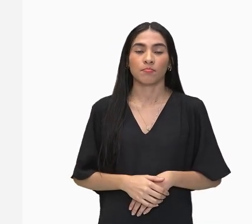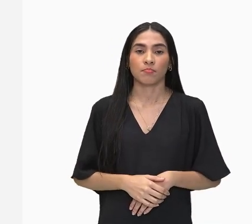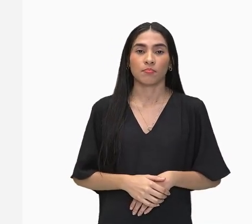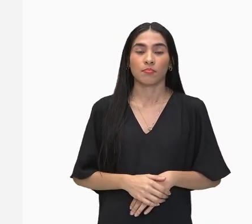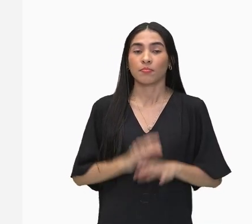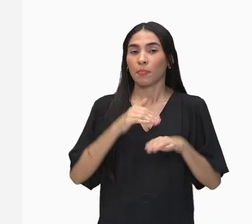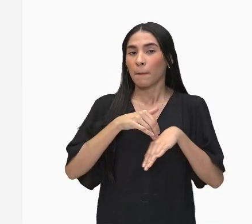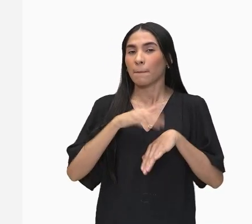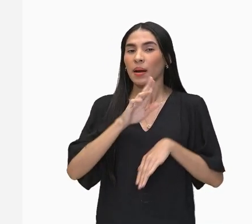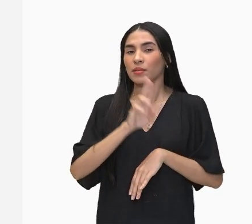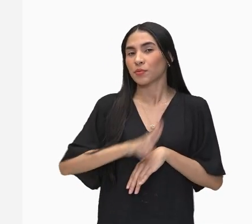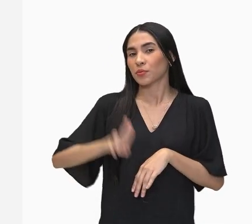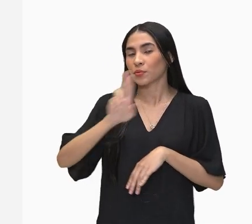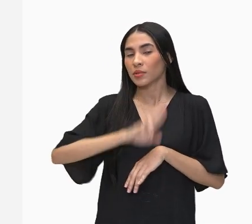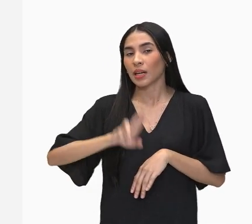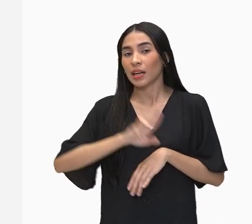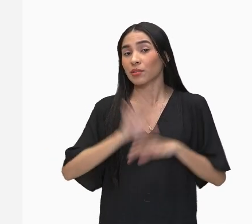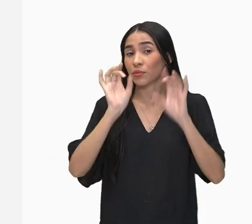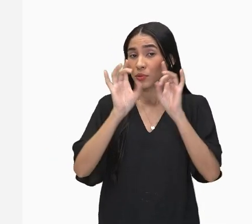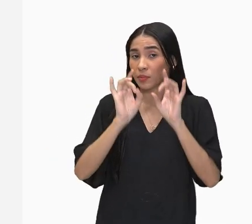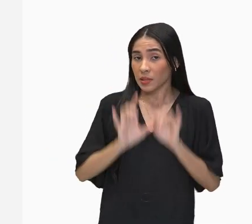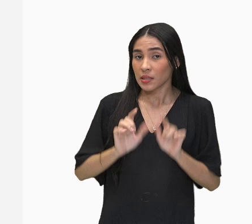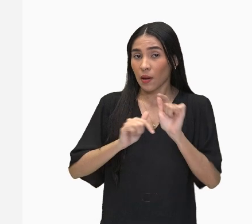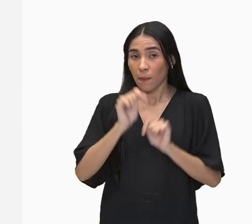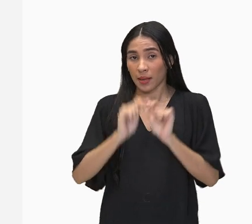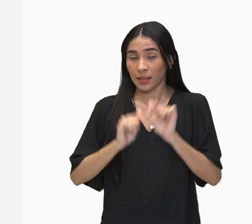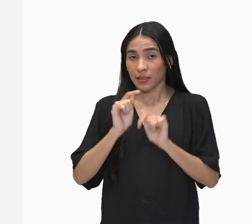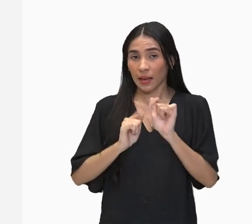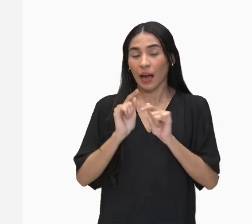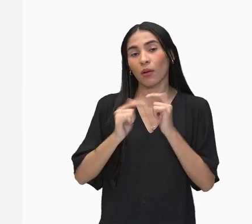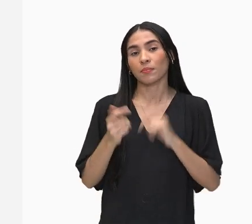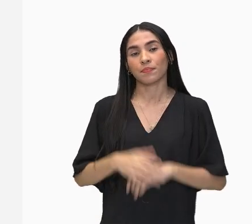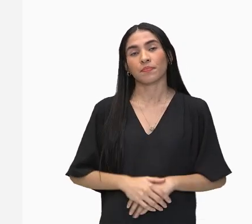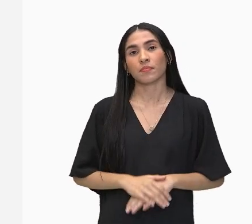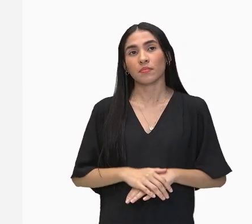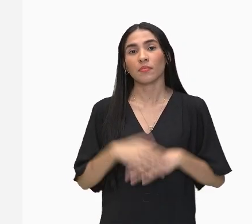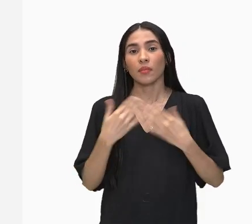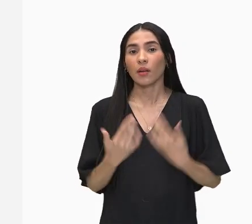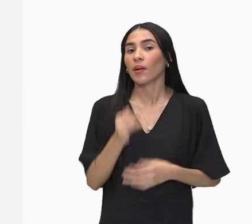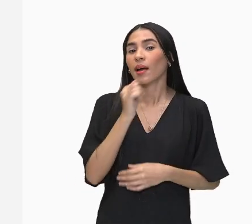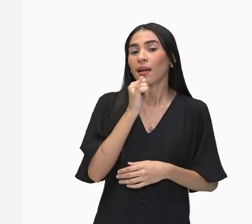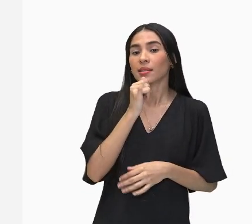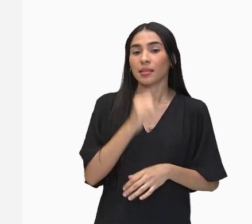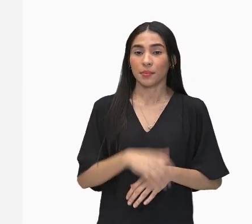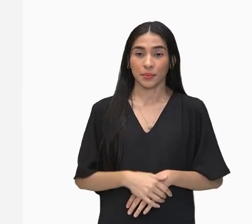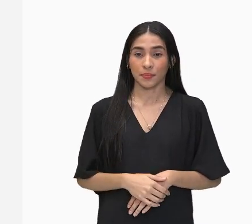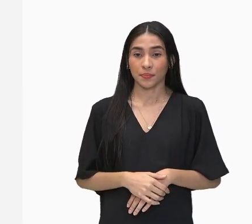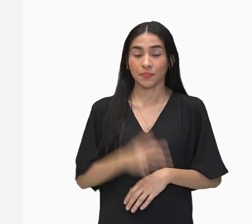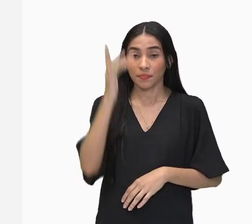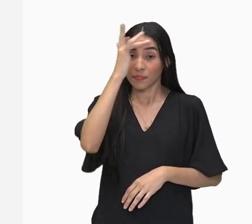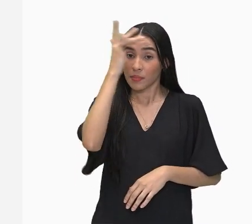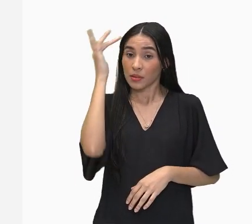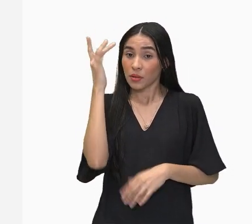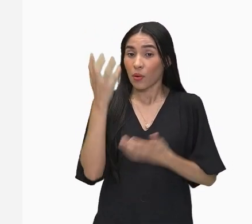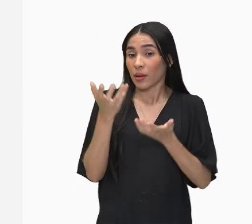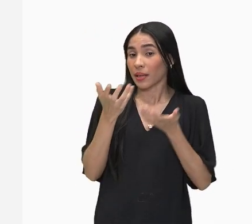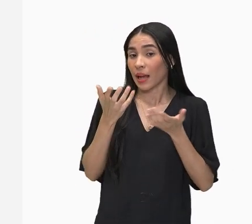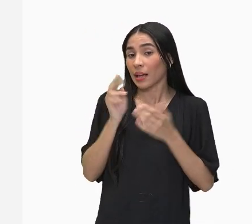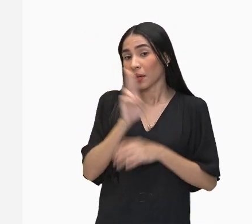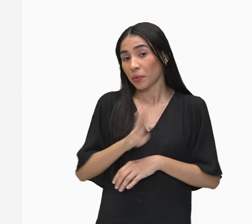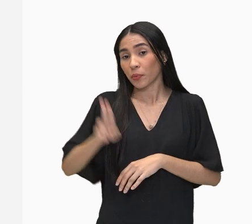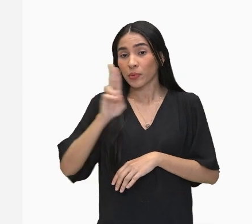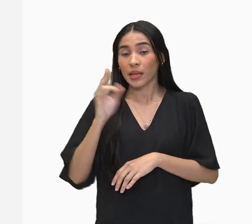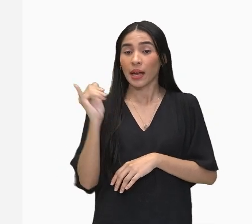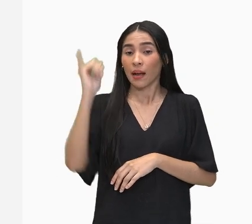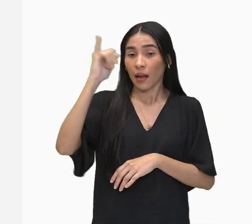mais utilizada em ocasiões e produtos específicos, né? Então, por exemplo, as pessoas elas vão utilizar o